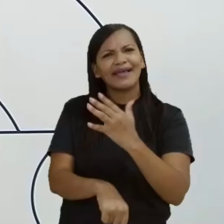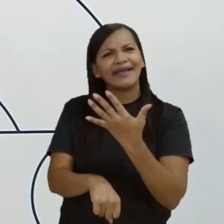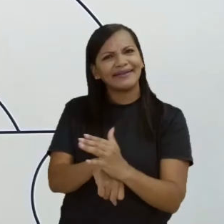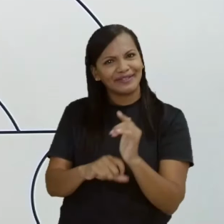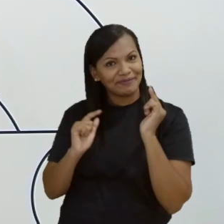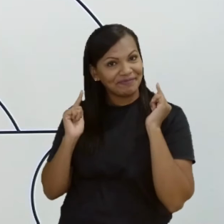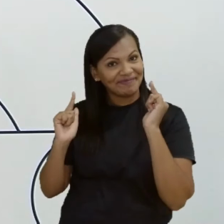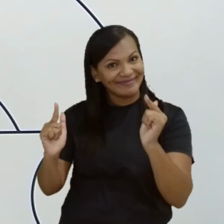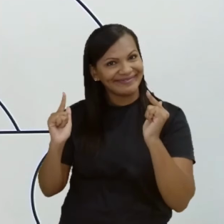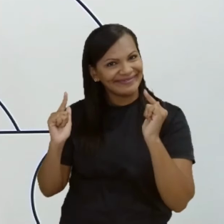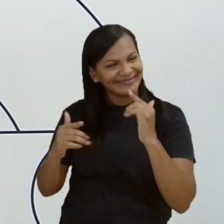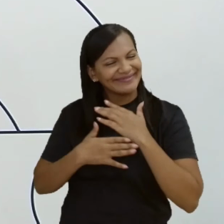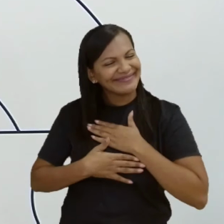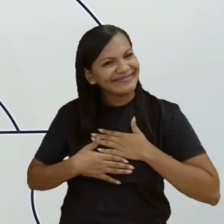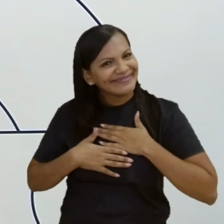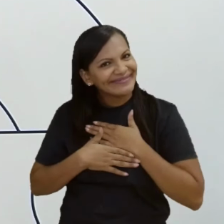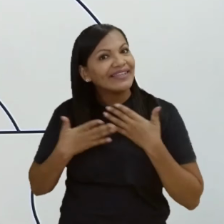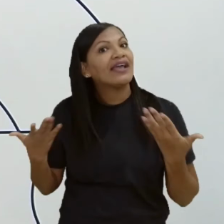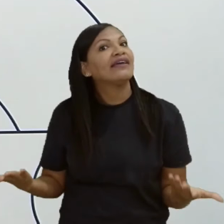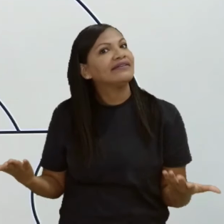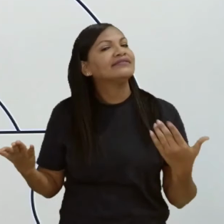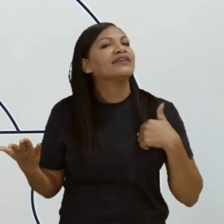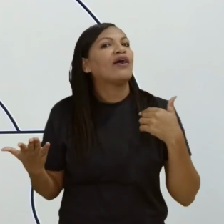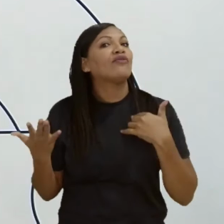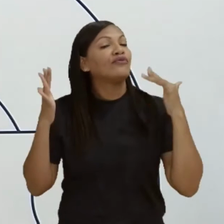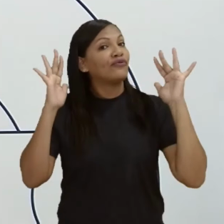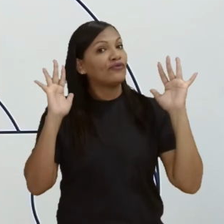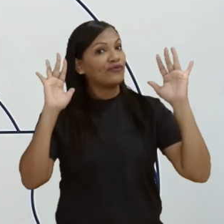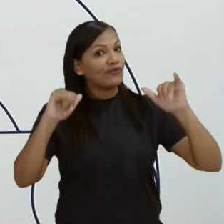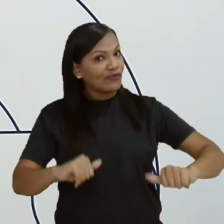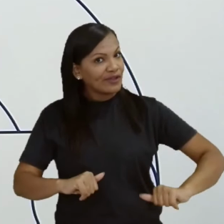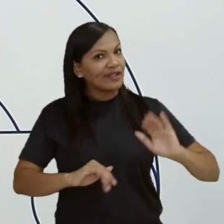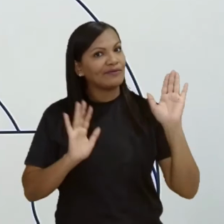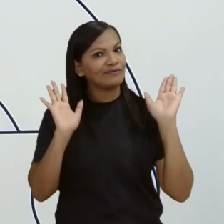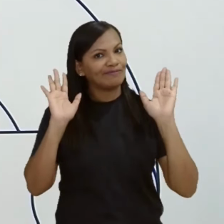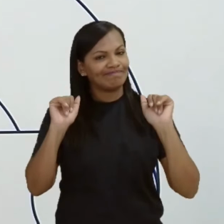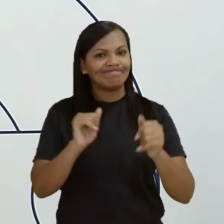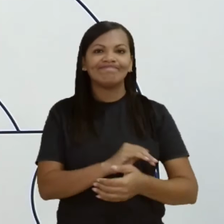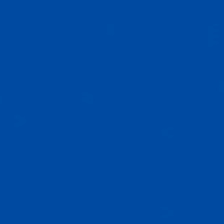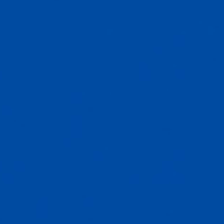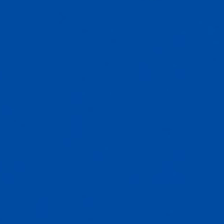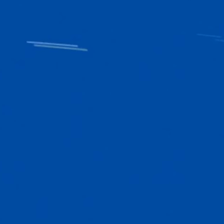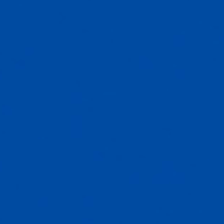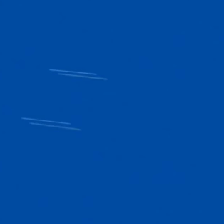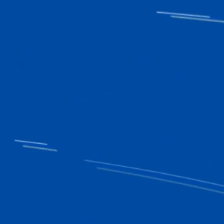divertida. E é isso, galera. Fico por aqui e até o próximo vídeo.